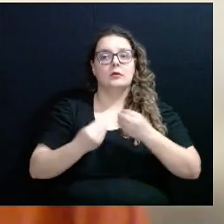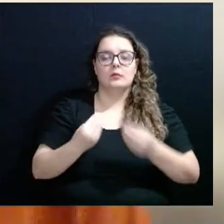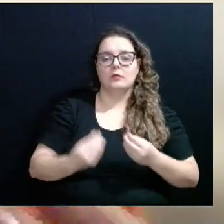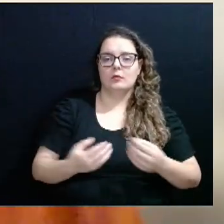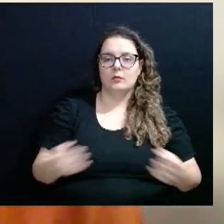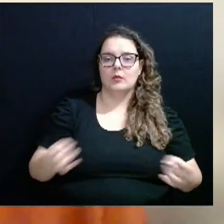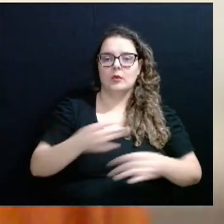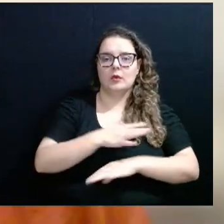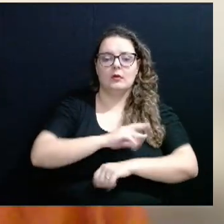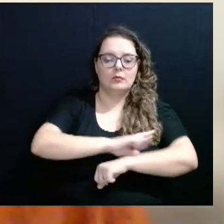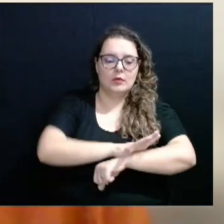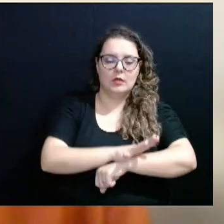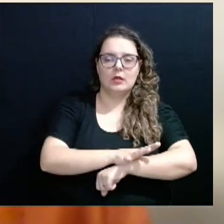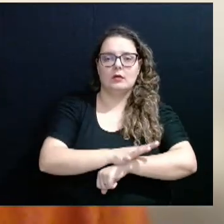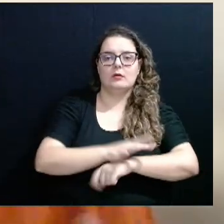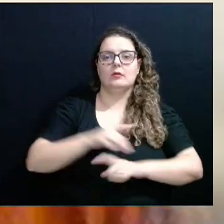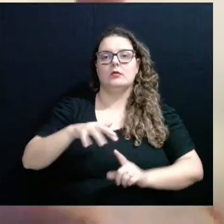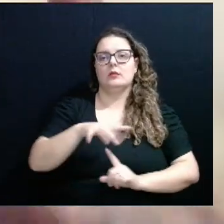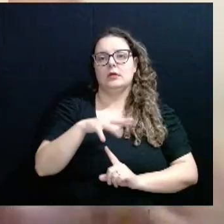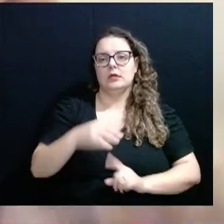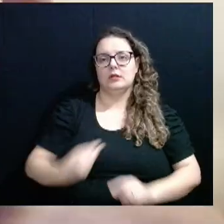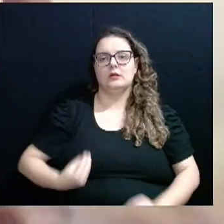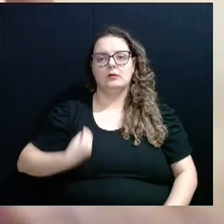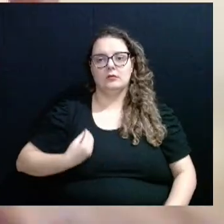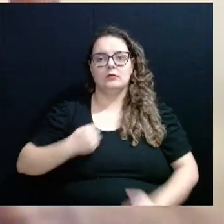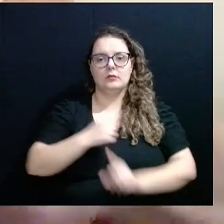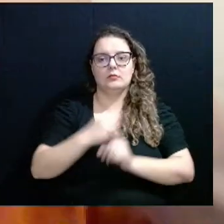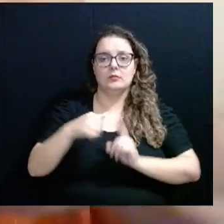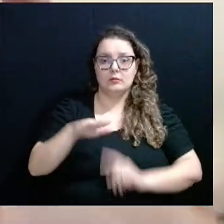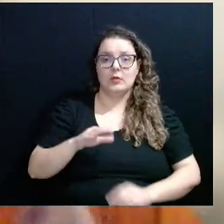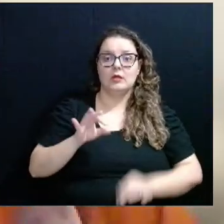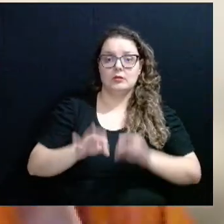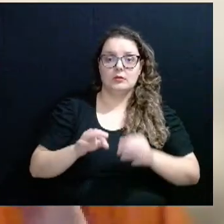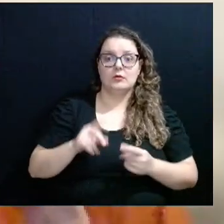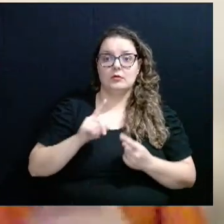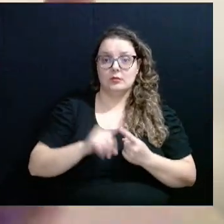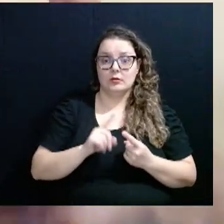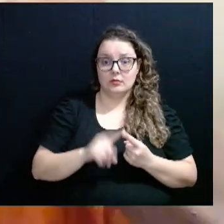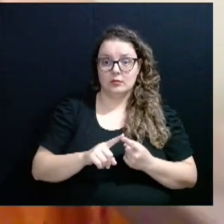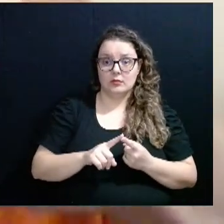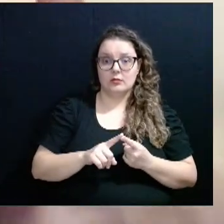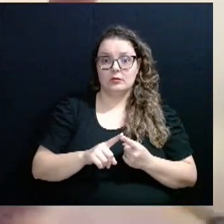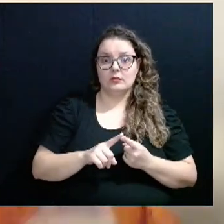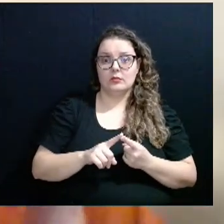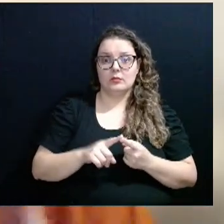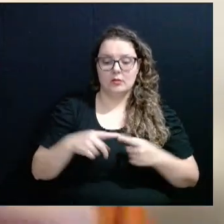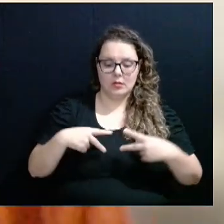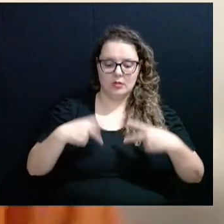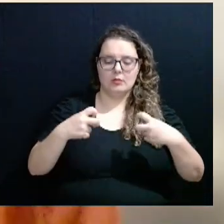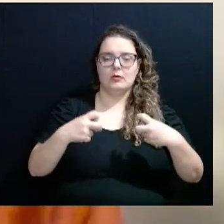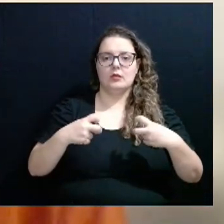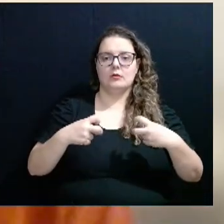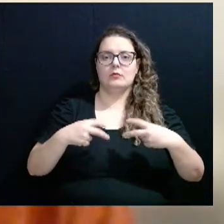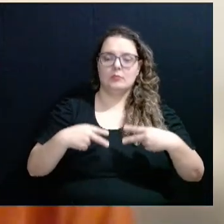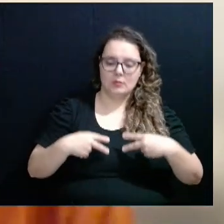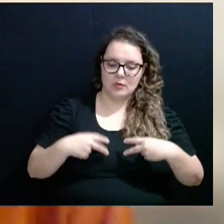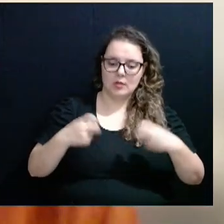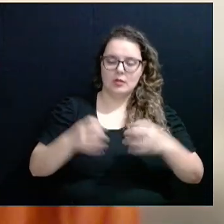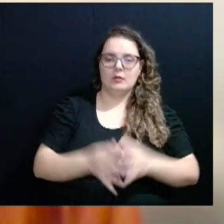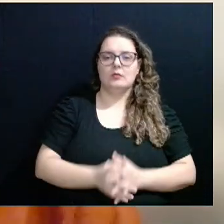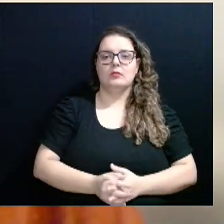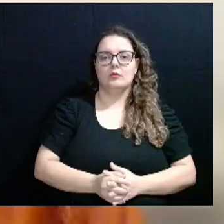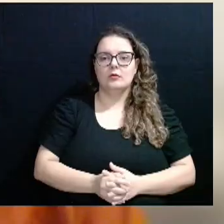ambiental e viver em uma sociedade mais justa. O primeiro deles é reconhecer que isso